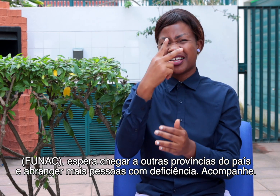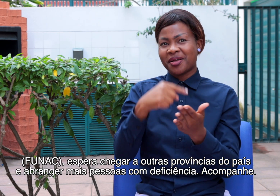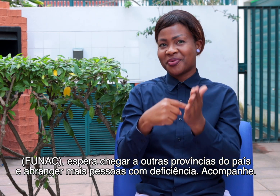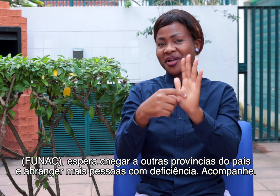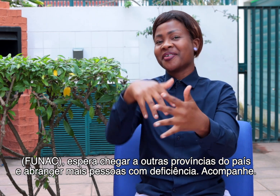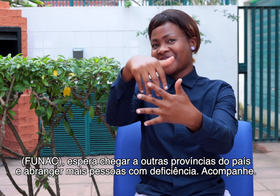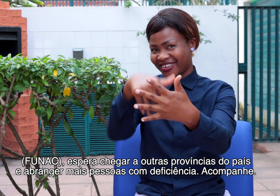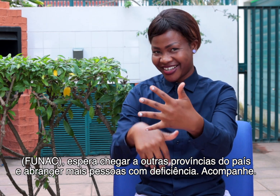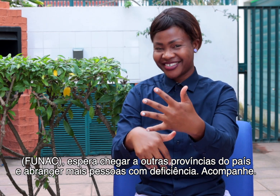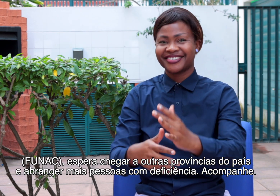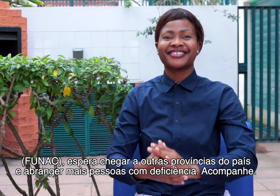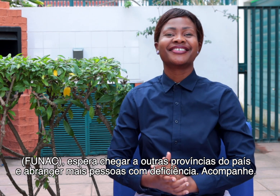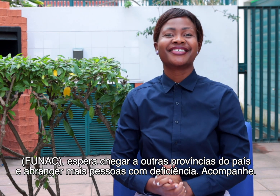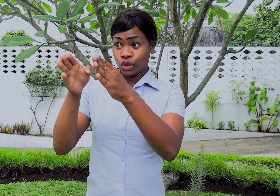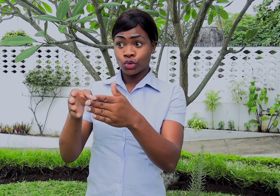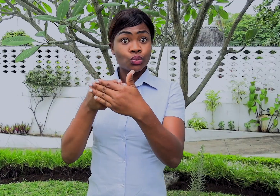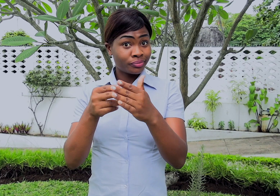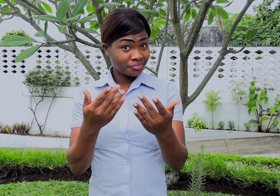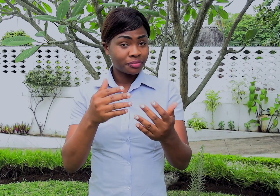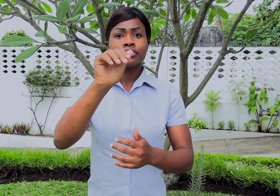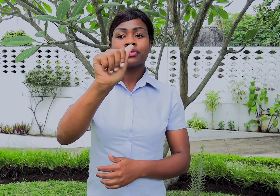deficiência. Acompanhe.